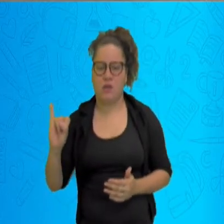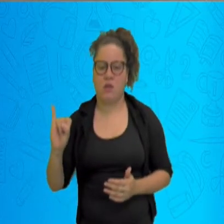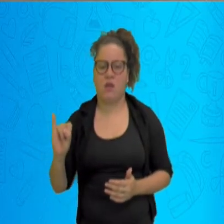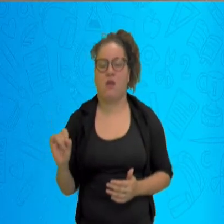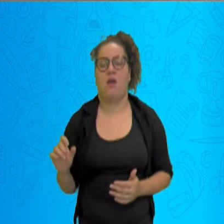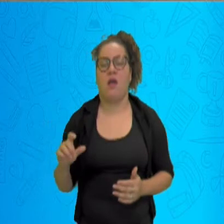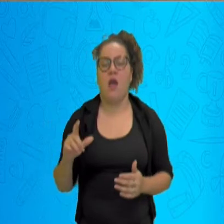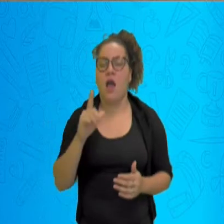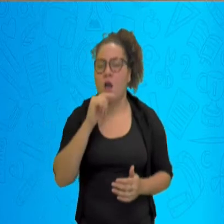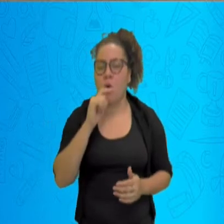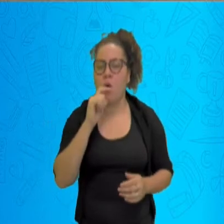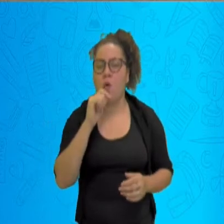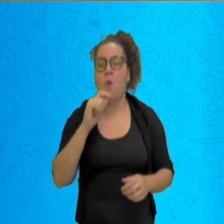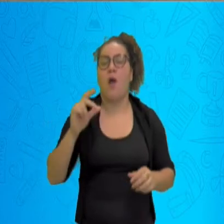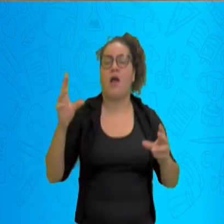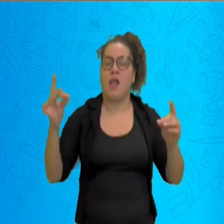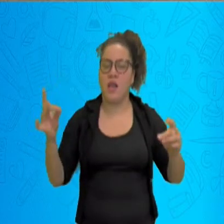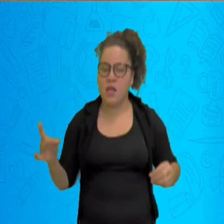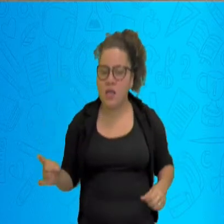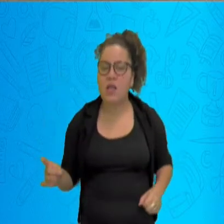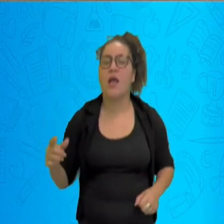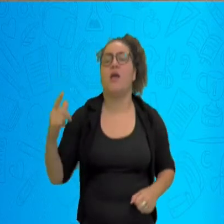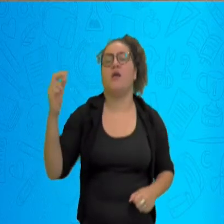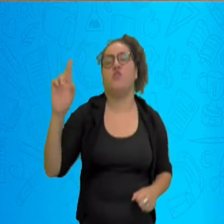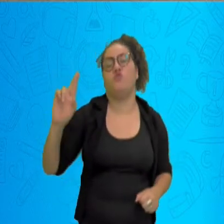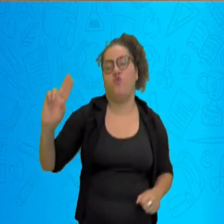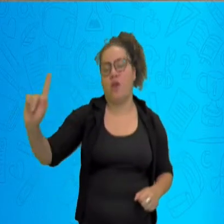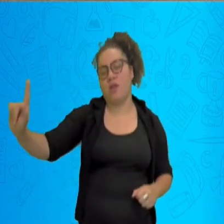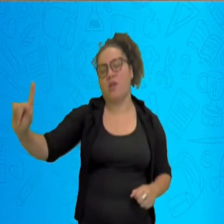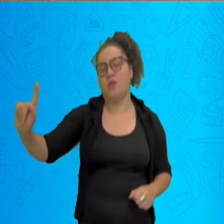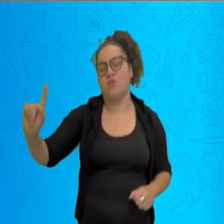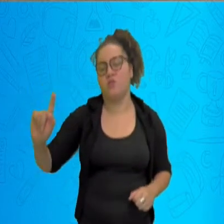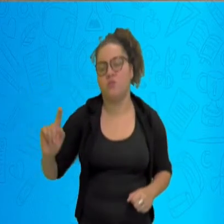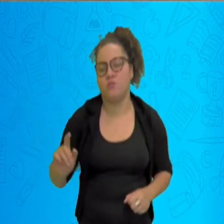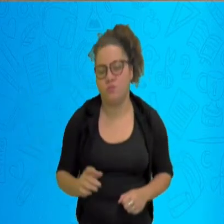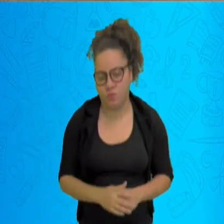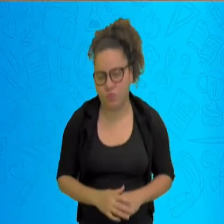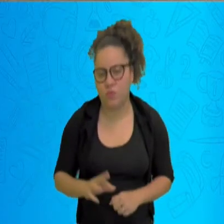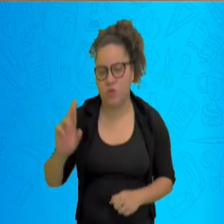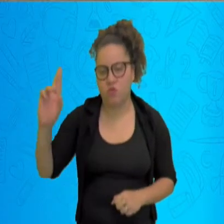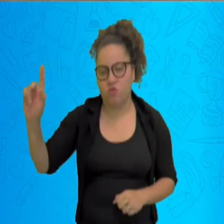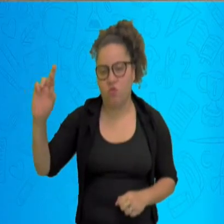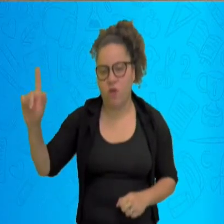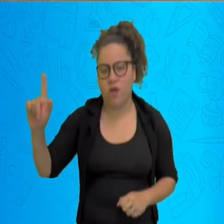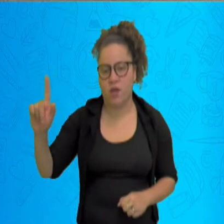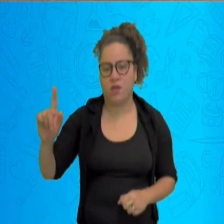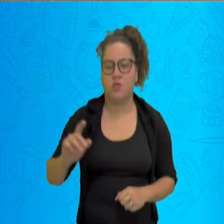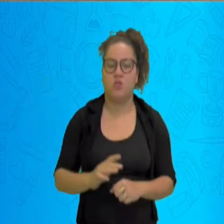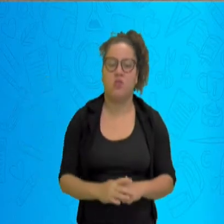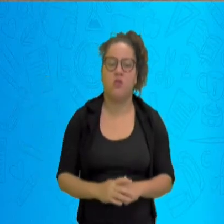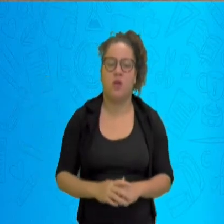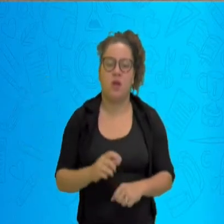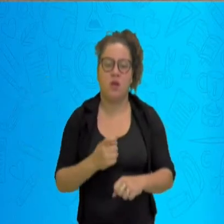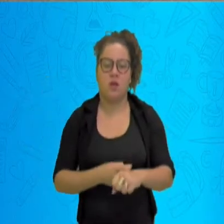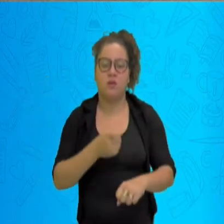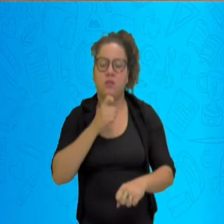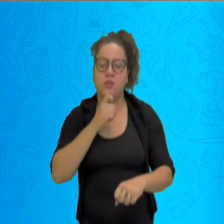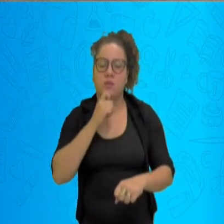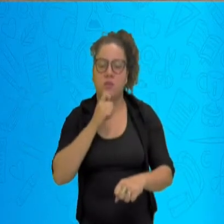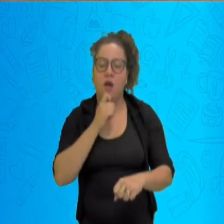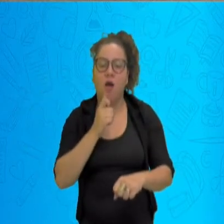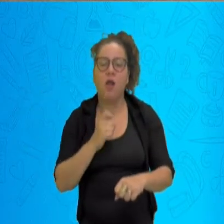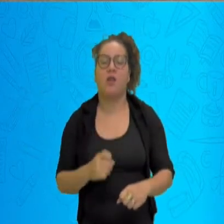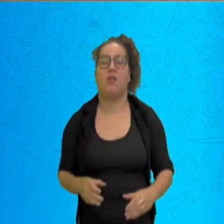e faz uma conchinha com as mãos, a água ela não vai ficar limitada naquele espaço, ela